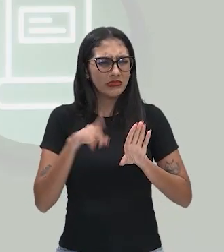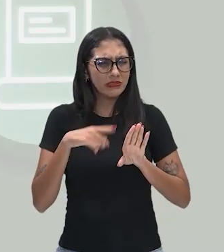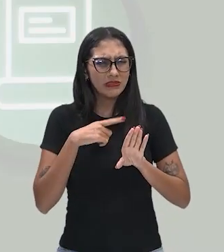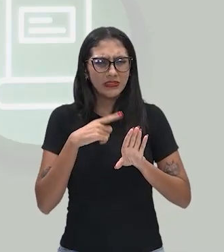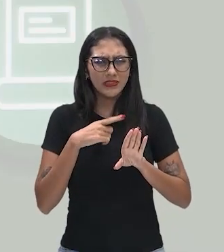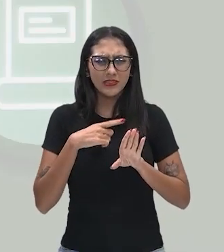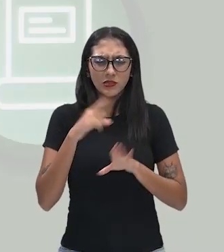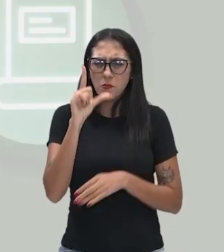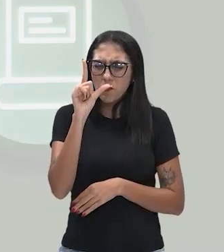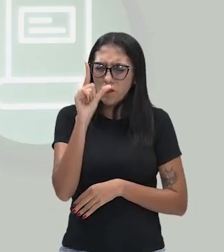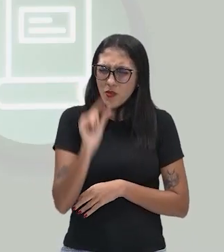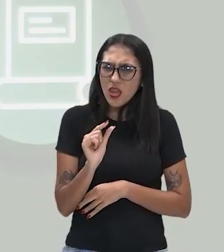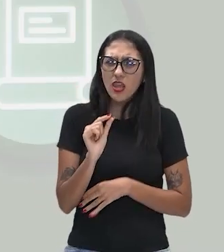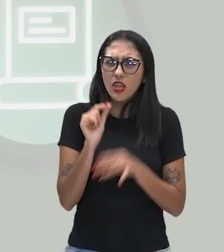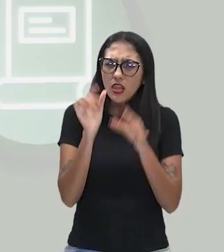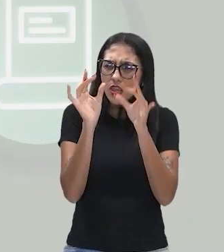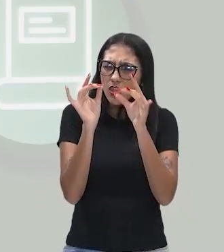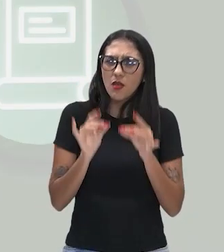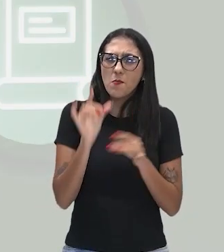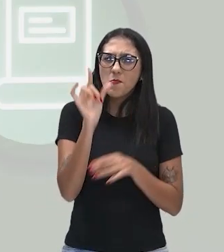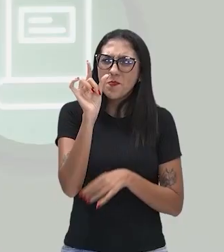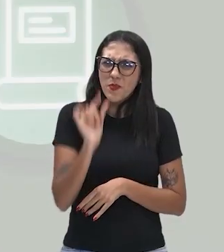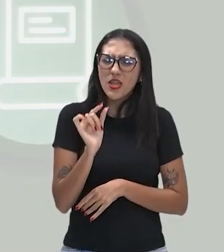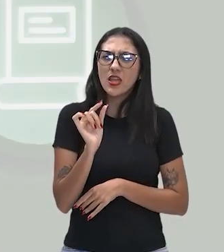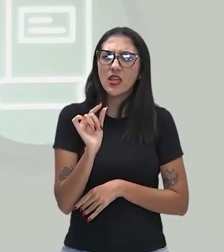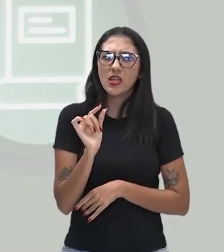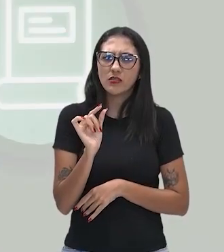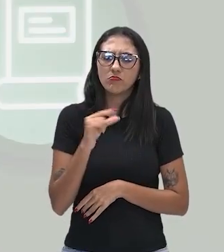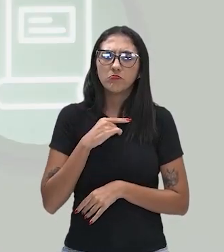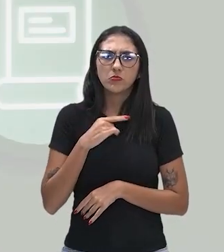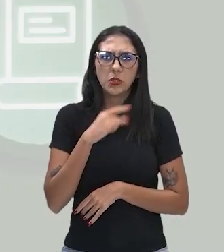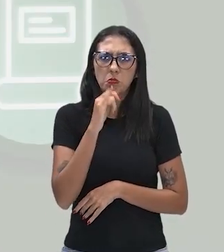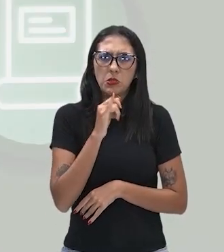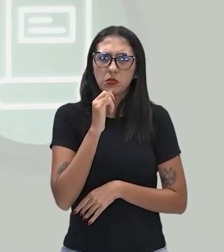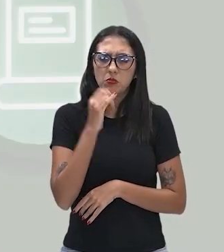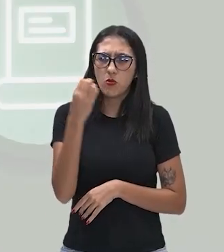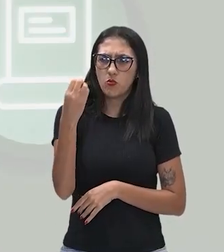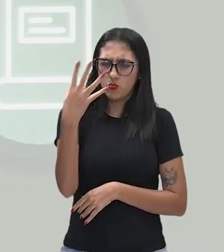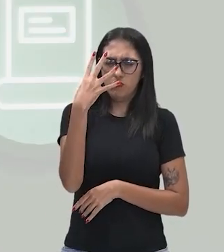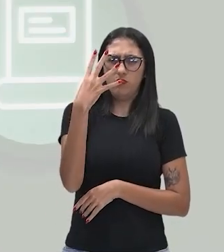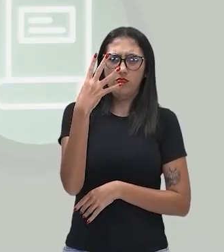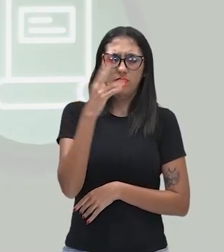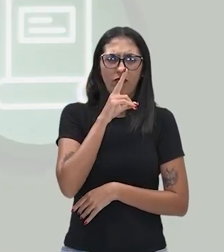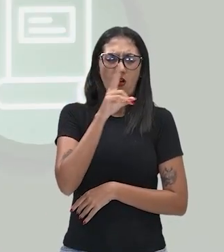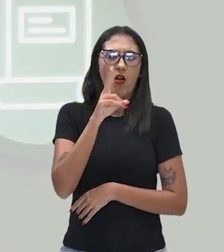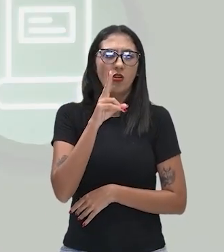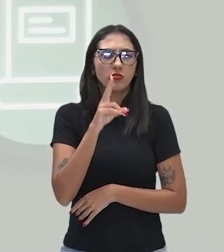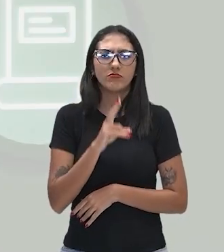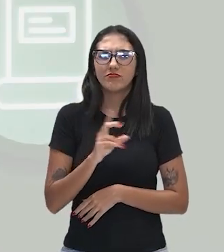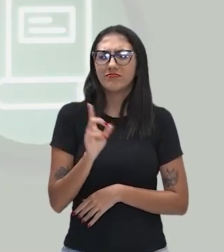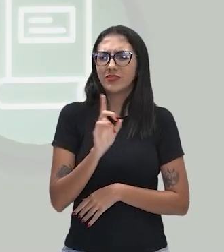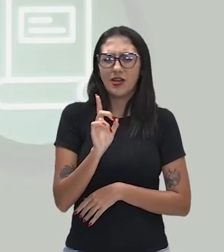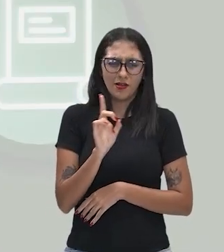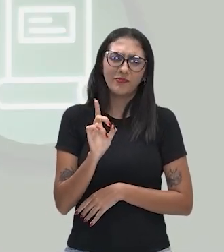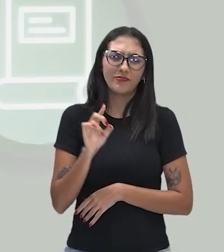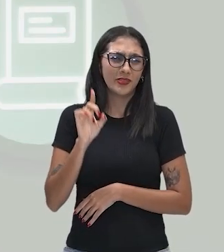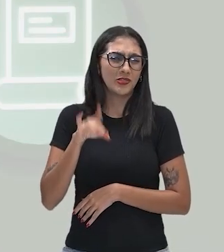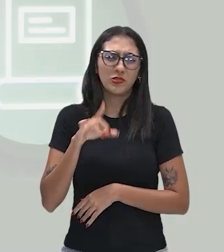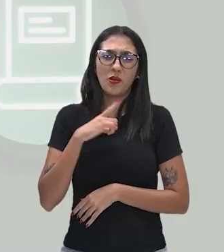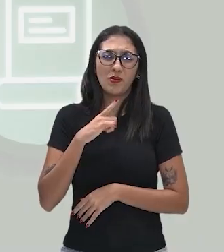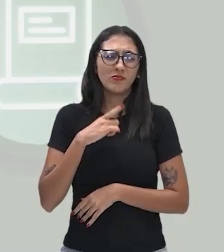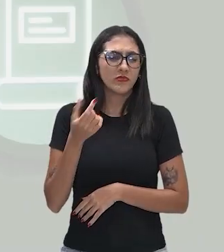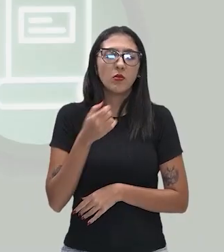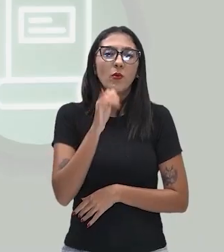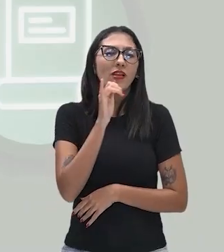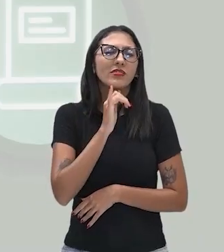pacotinho pequenininho aí, por exemplo, vai iluminar minha cara? Não, tá, gente? A gente vai aí, eu estou falando de um fóton, tá?